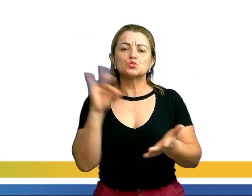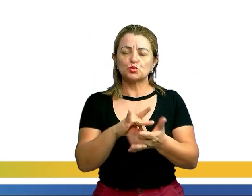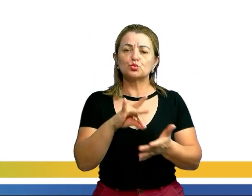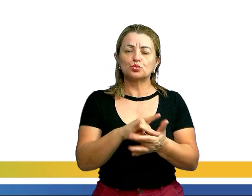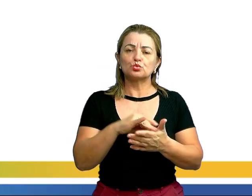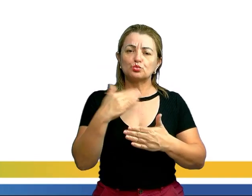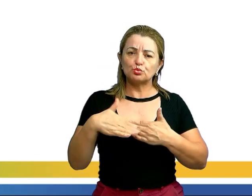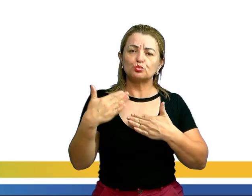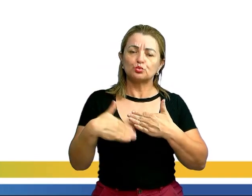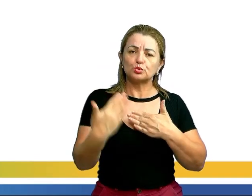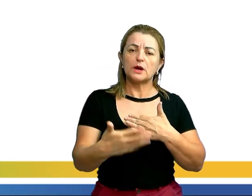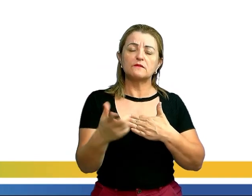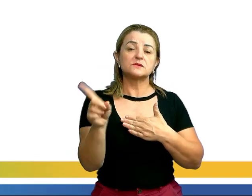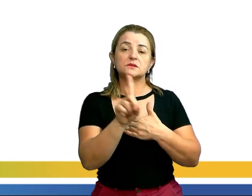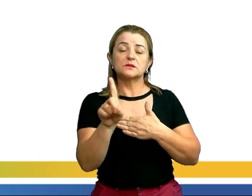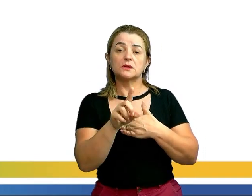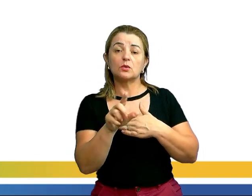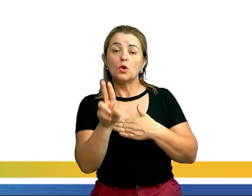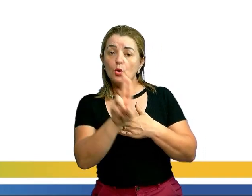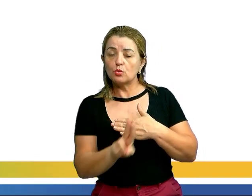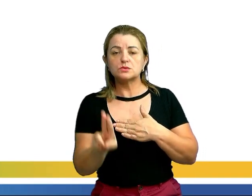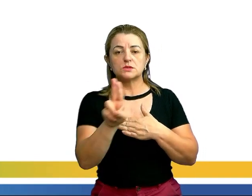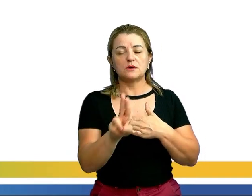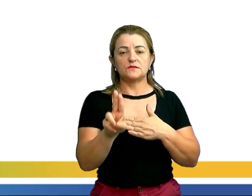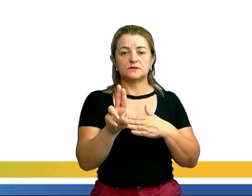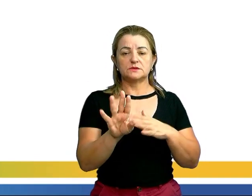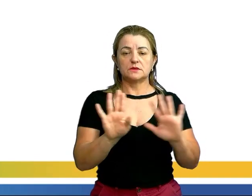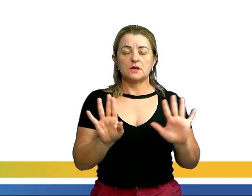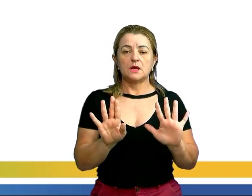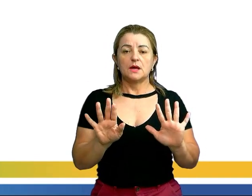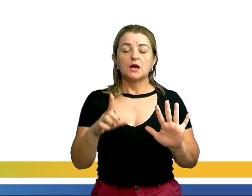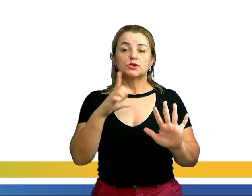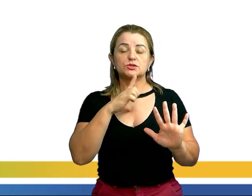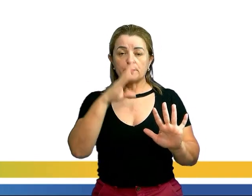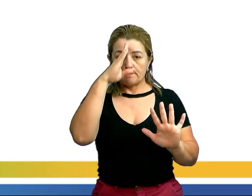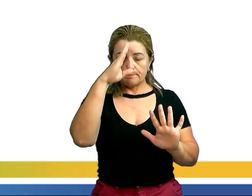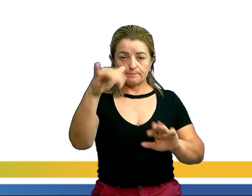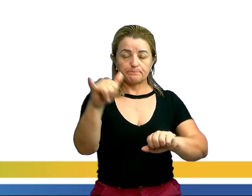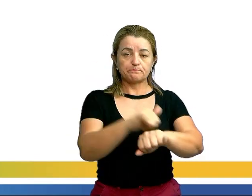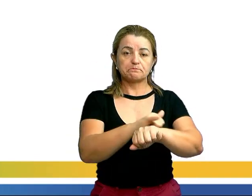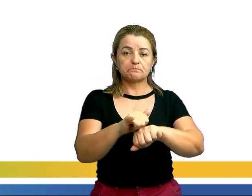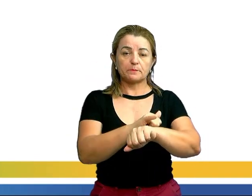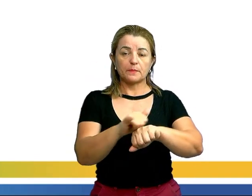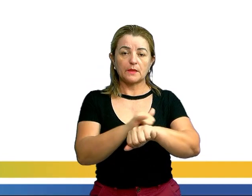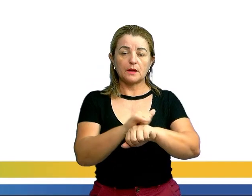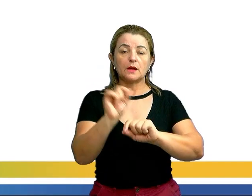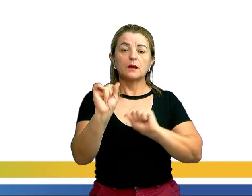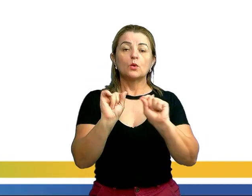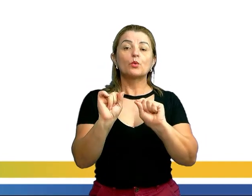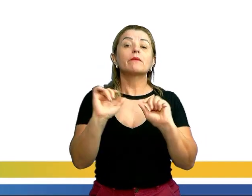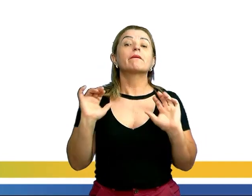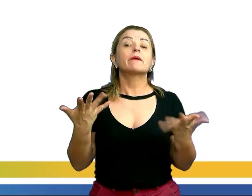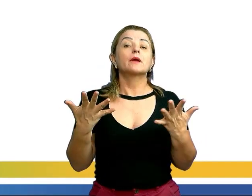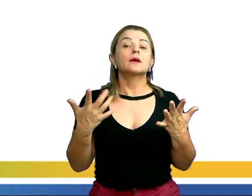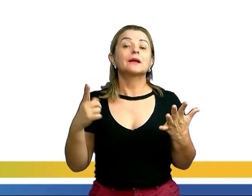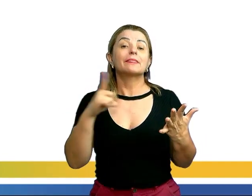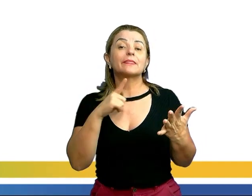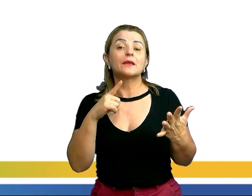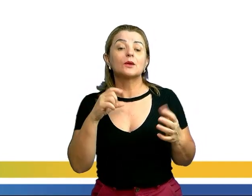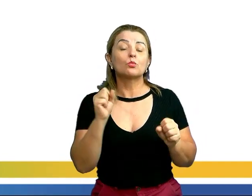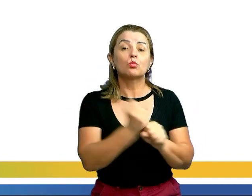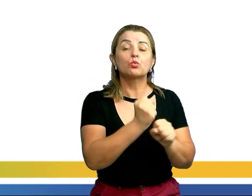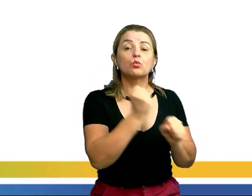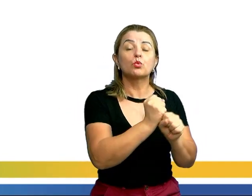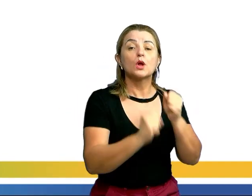a principal estratégia de Juscelino Kubitschek era justamente o quê? Industrializar o Brasil através